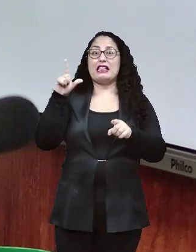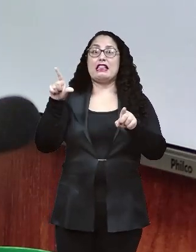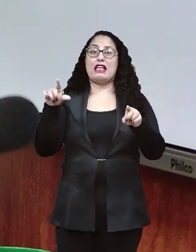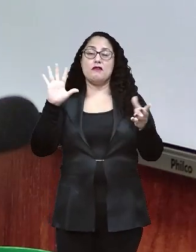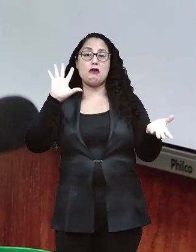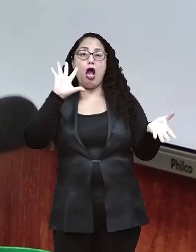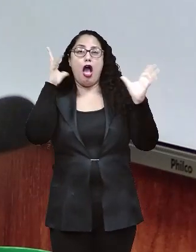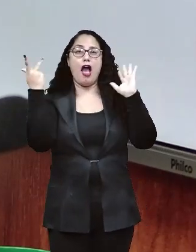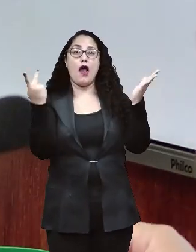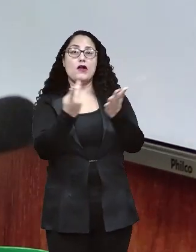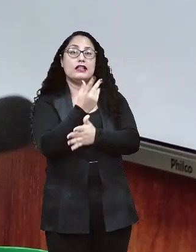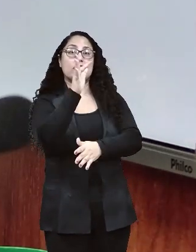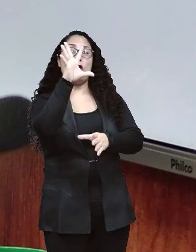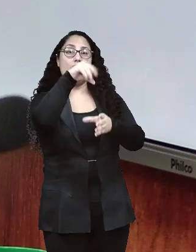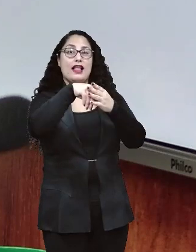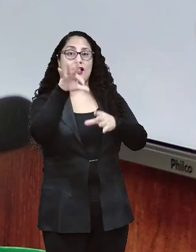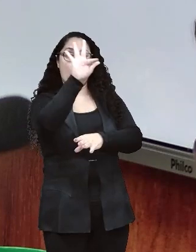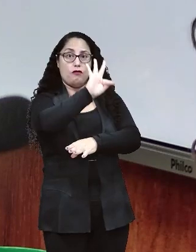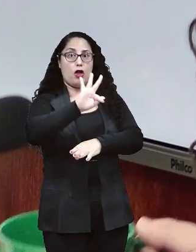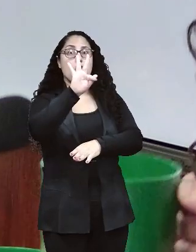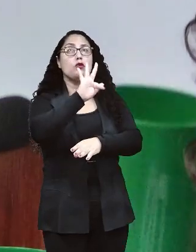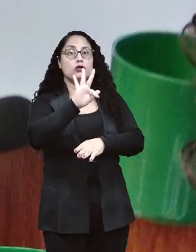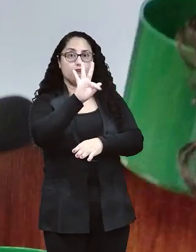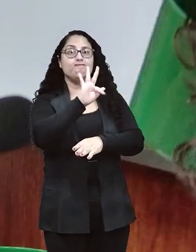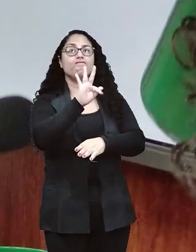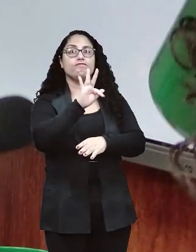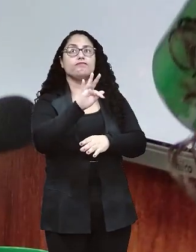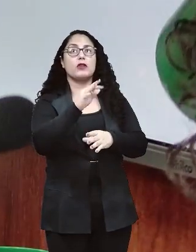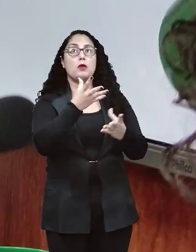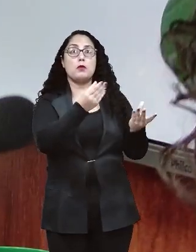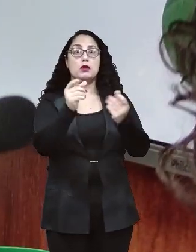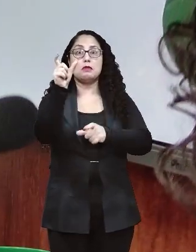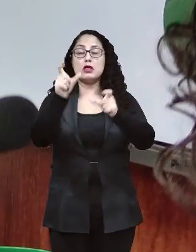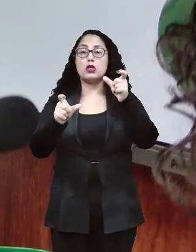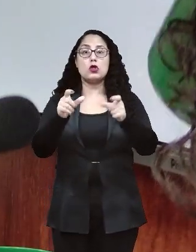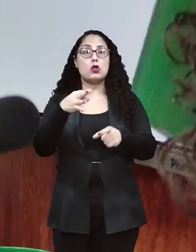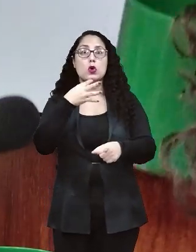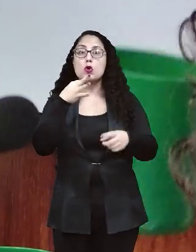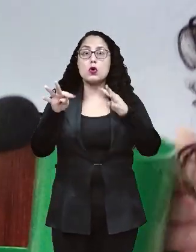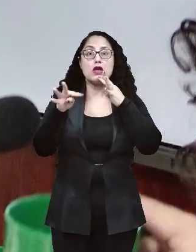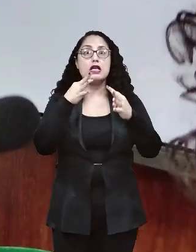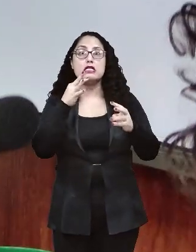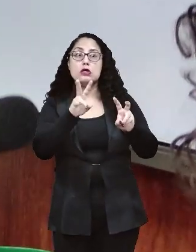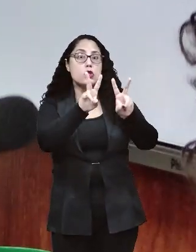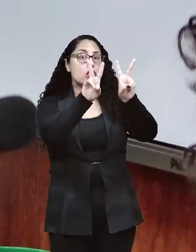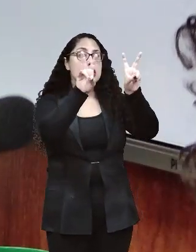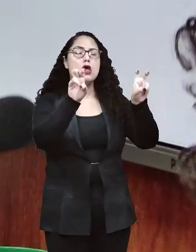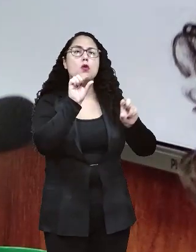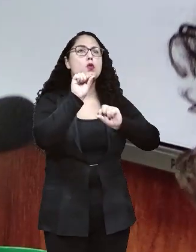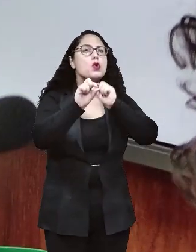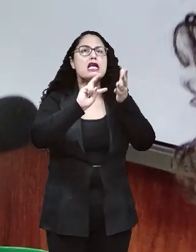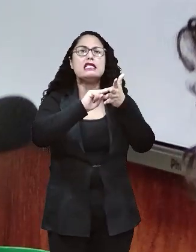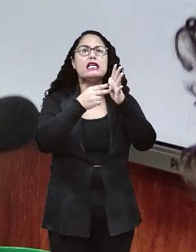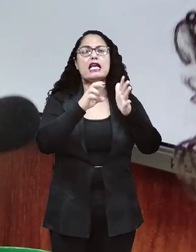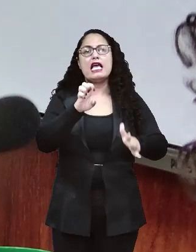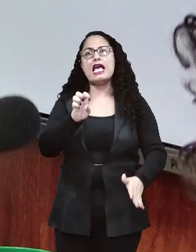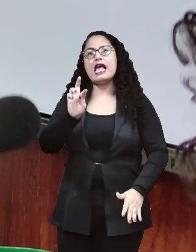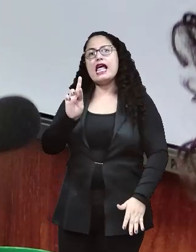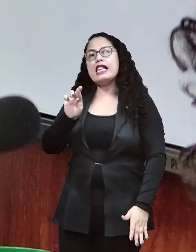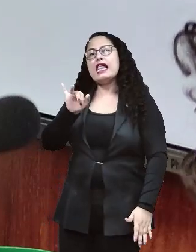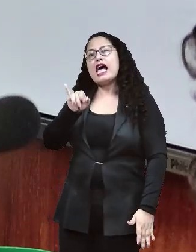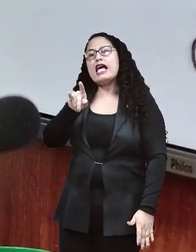episódio sobre isso, né, na faculdade, e vi muitas pessoas que não conheciam o tema, até na família. O que é isso, etarismo? As